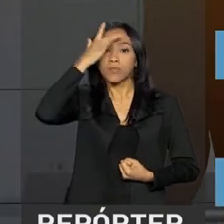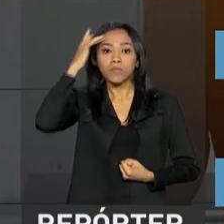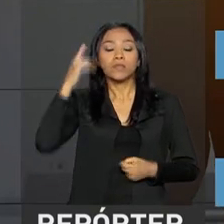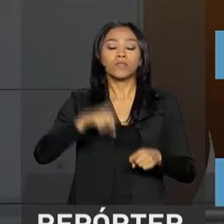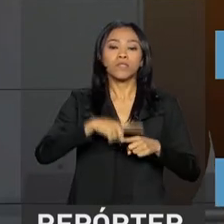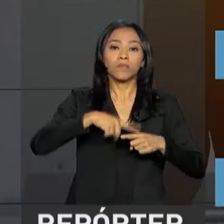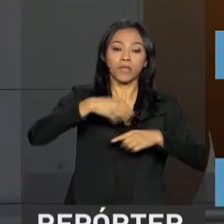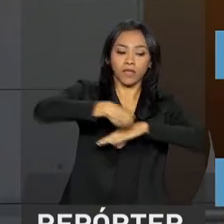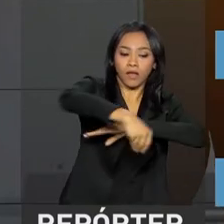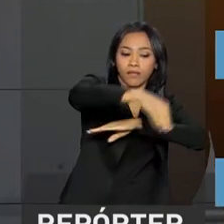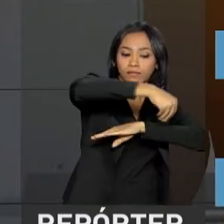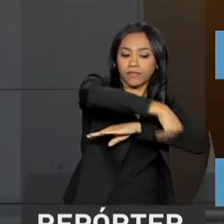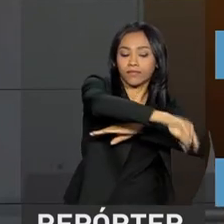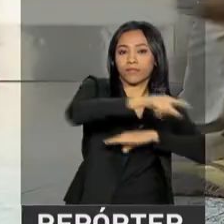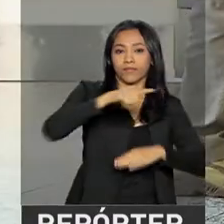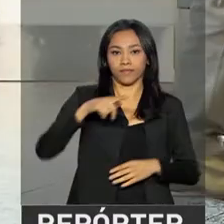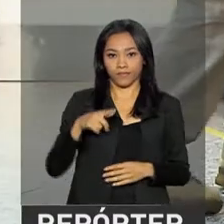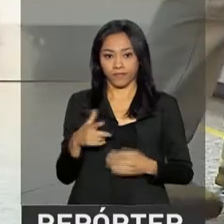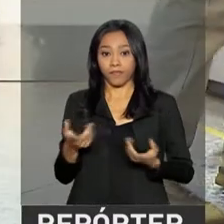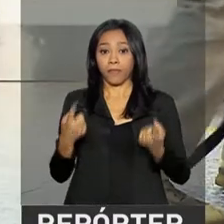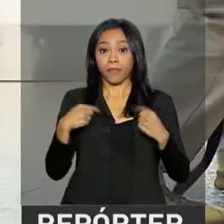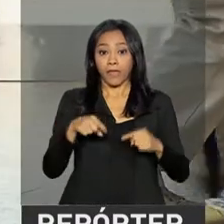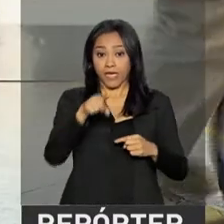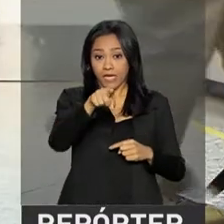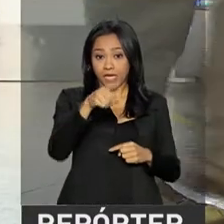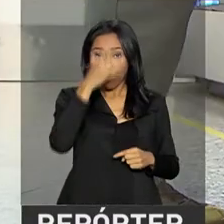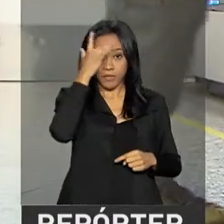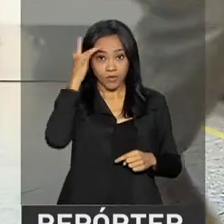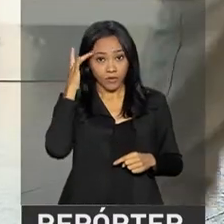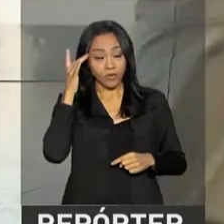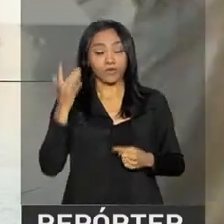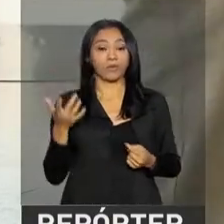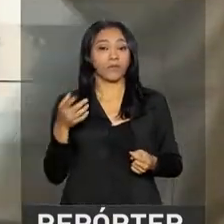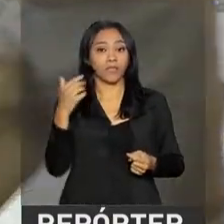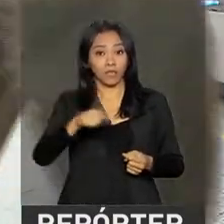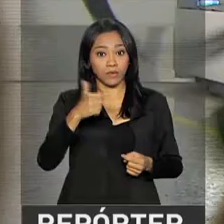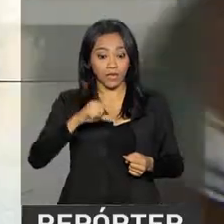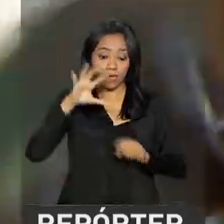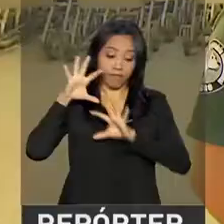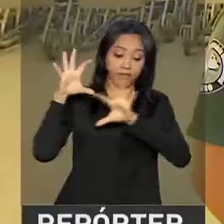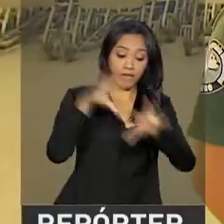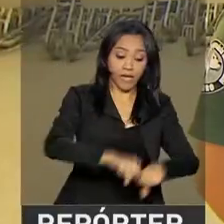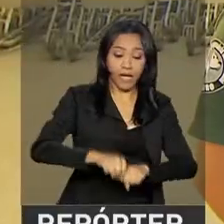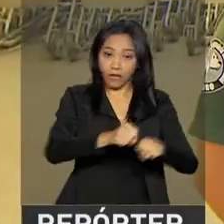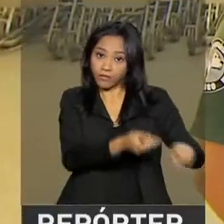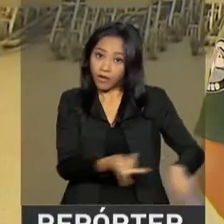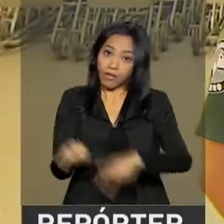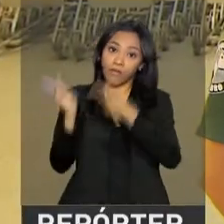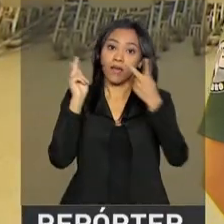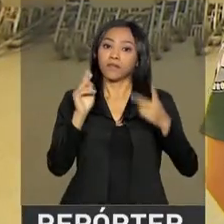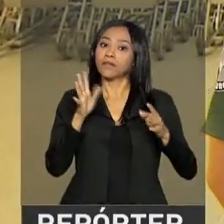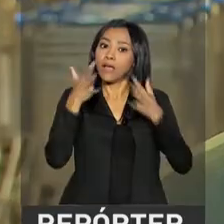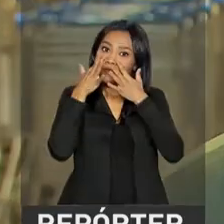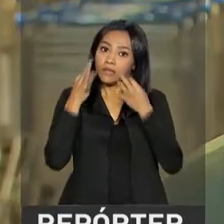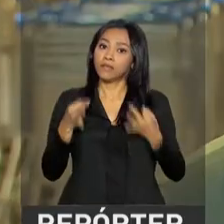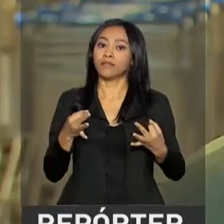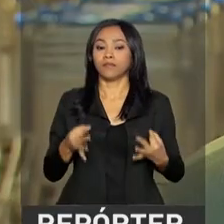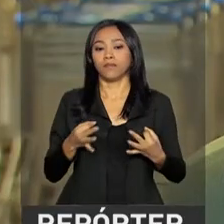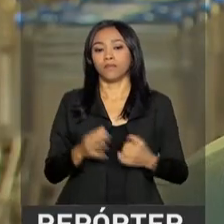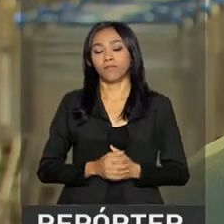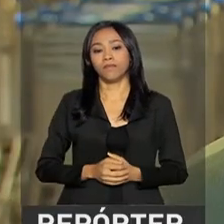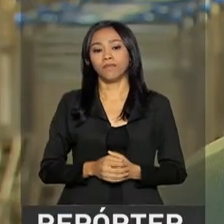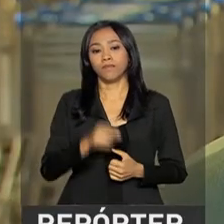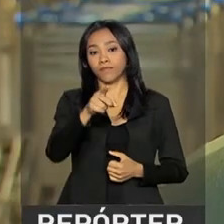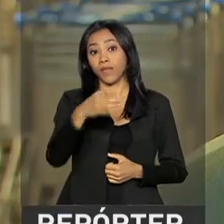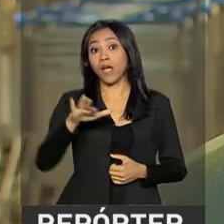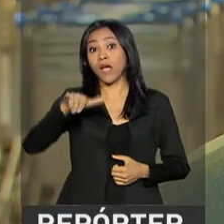manter o equilíbrio ambiental e para que o passageiro não tenha os produtos apreendidos é preciso ficar atento antes mesmo